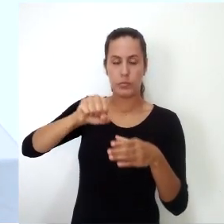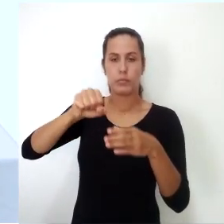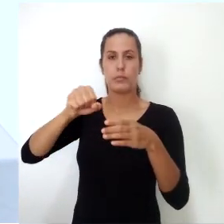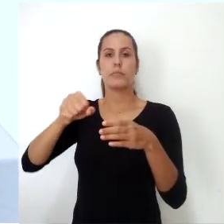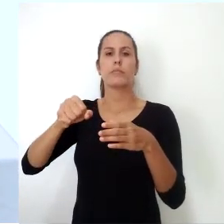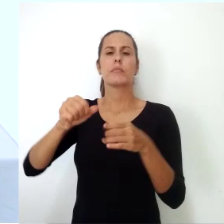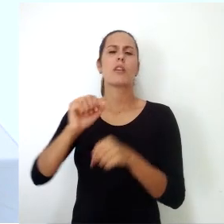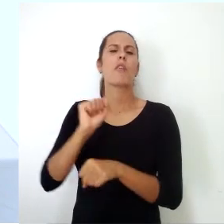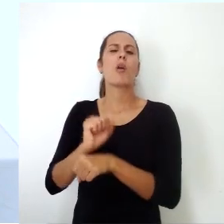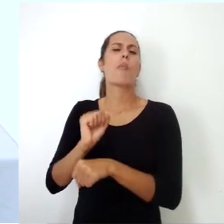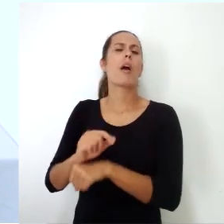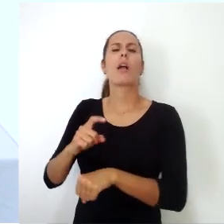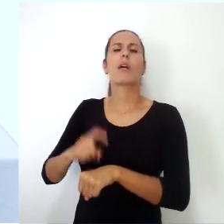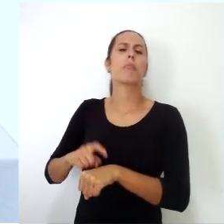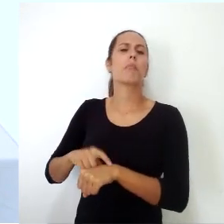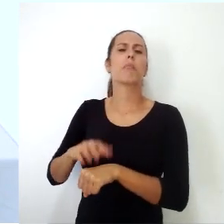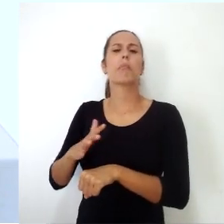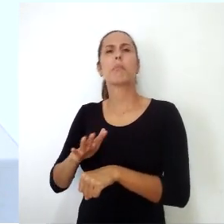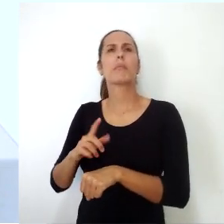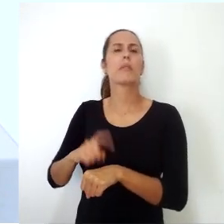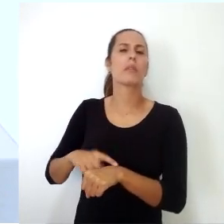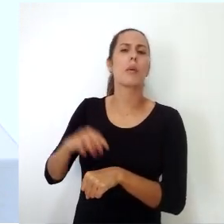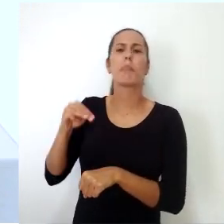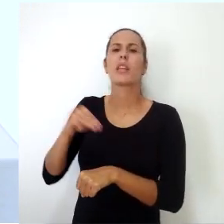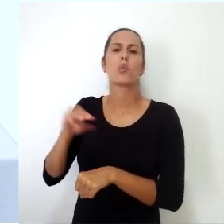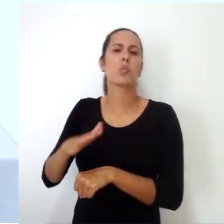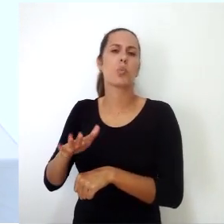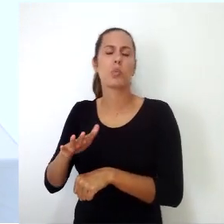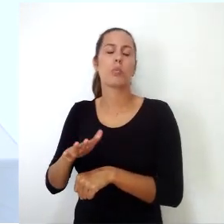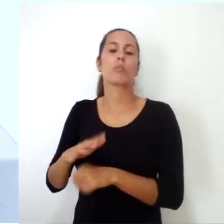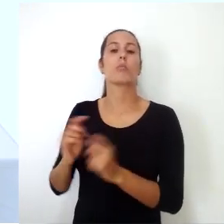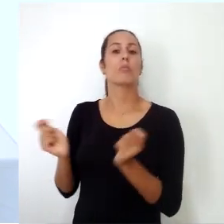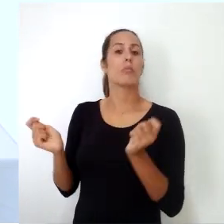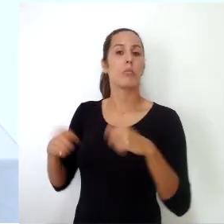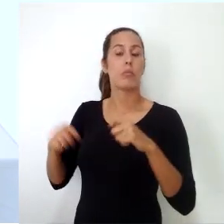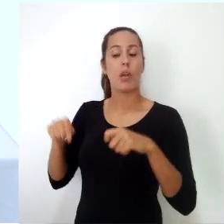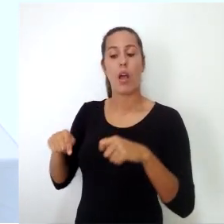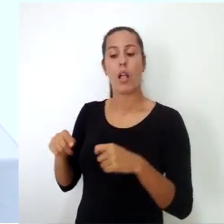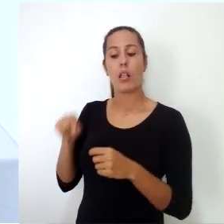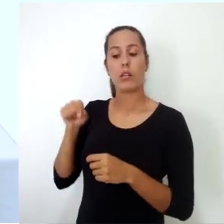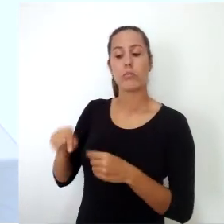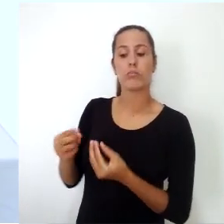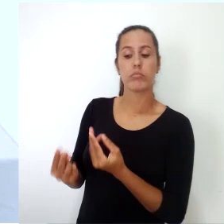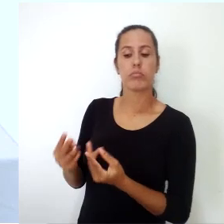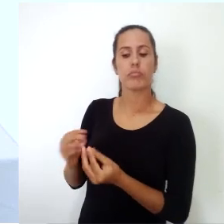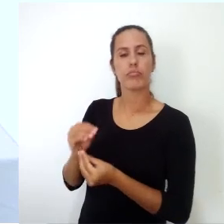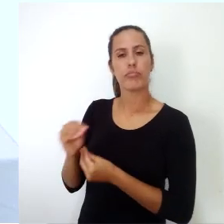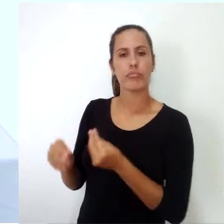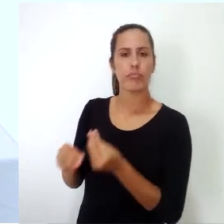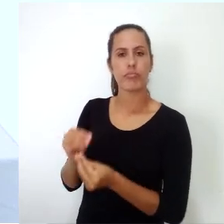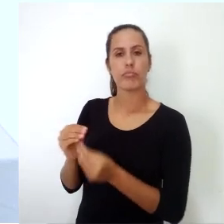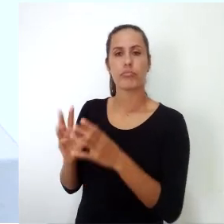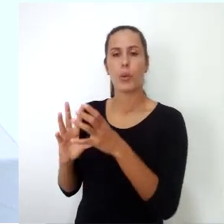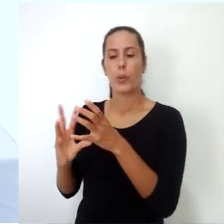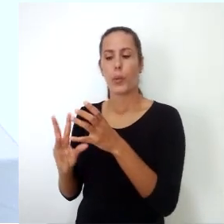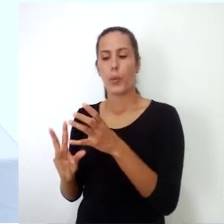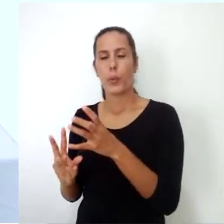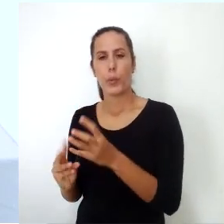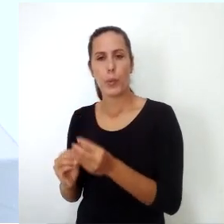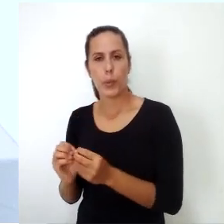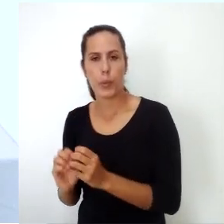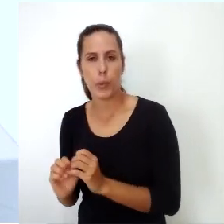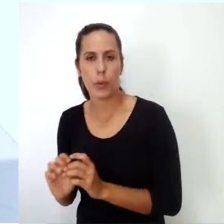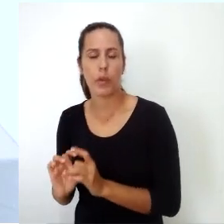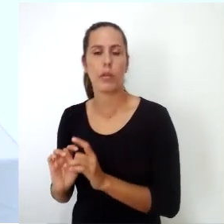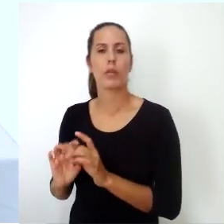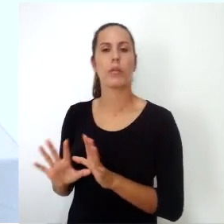né, para se fazer o chá, né? E daí você vai esperar um tempo, né, para que, na realidade, a